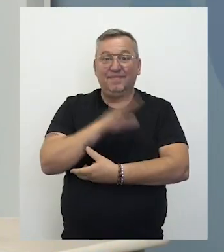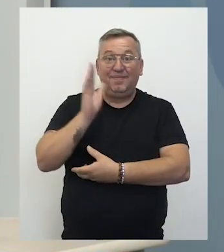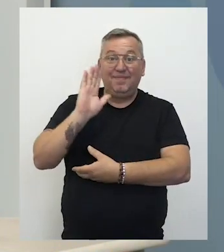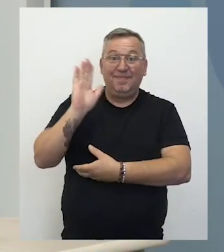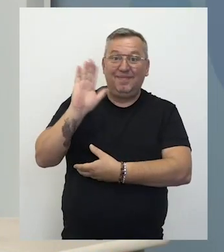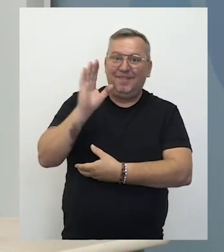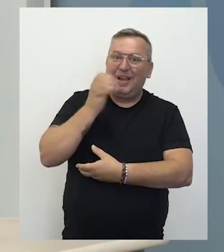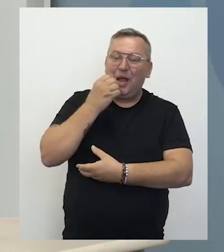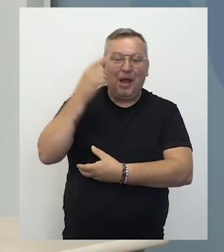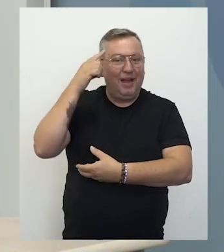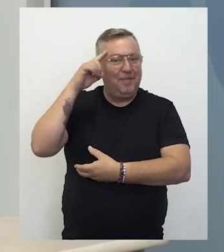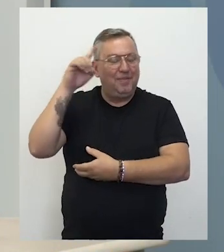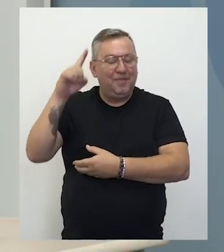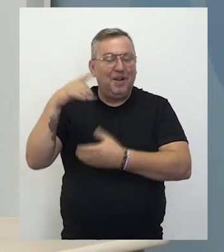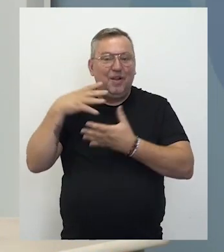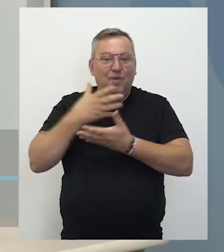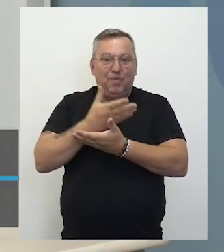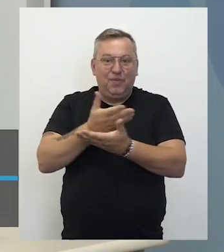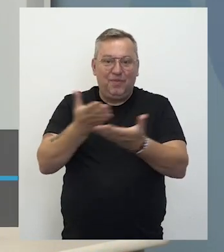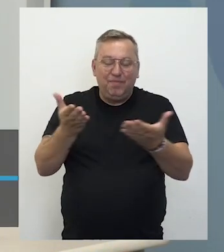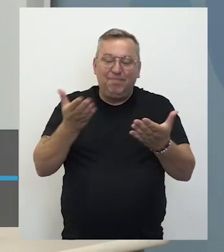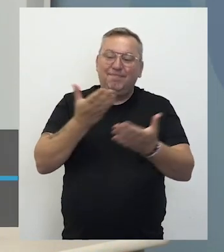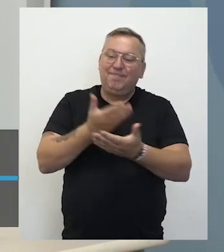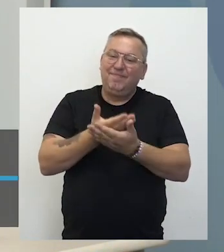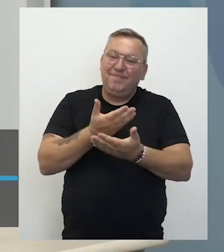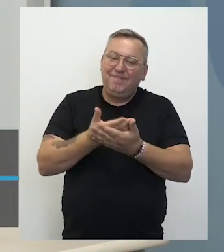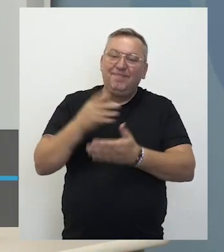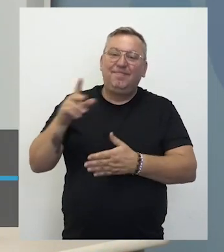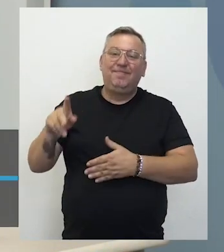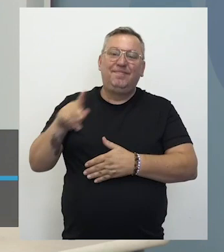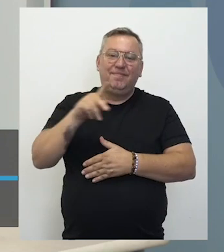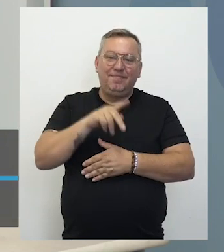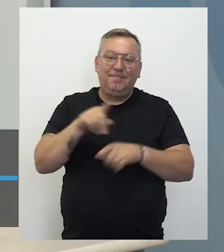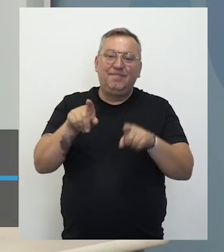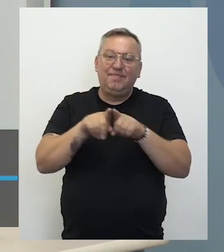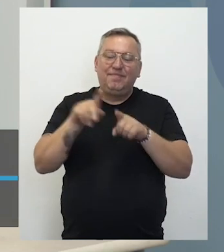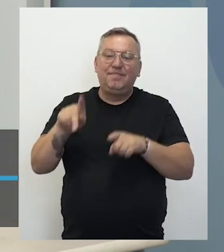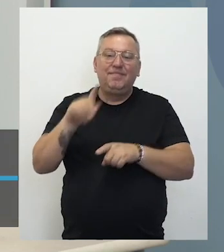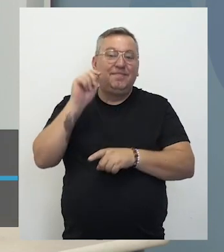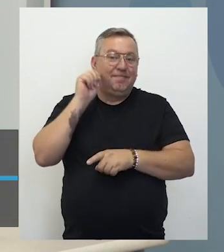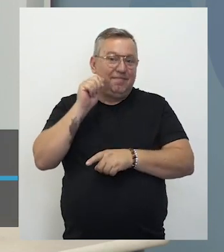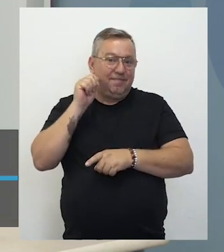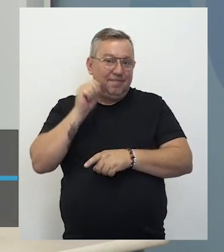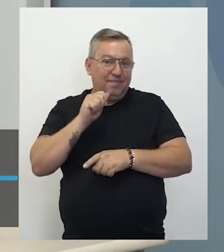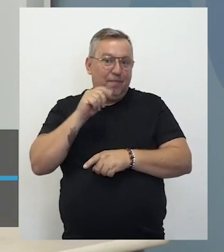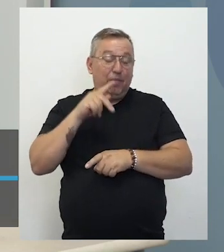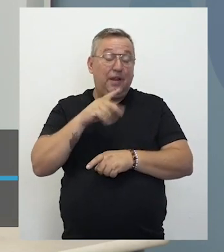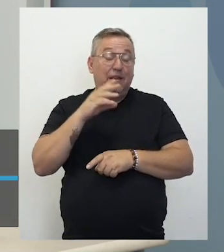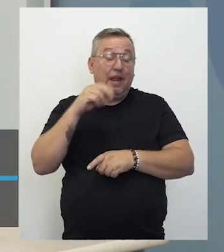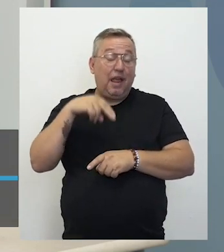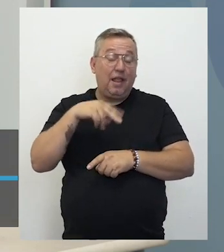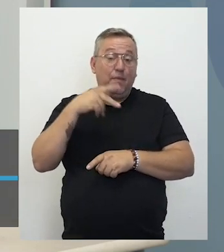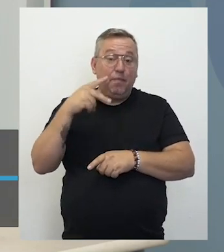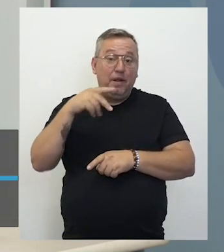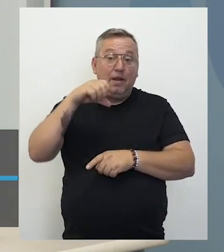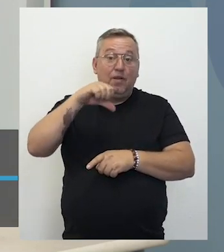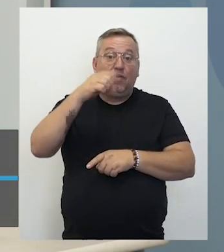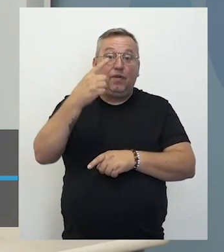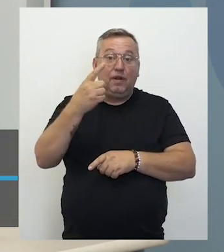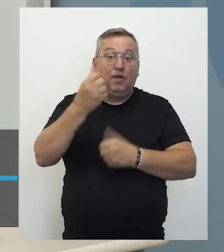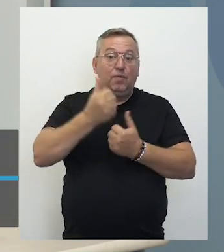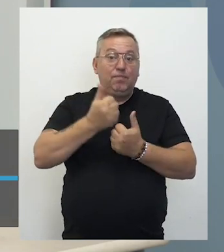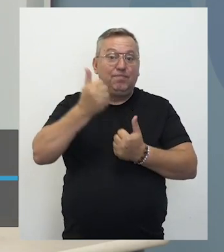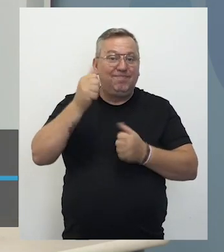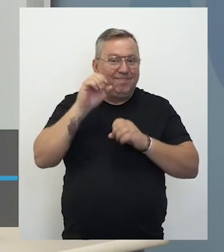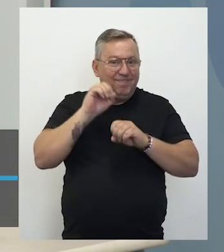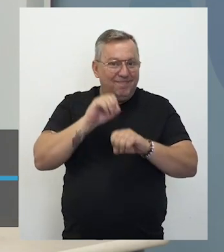Olá, muito bom dia a todos vocês estudantes, professores, professoras, PCNPs das 91 diretorias de